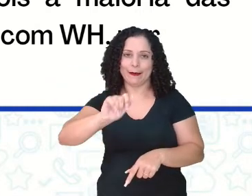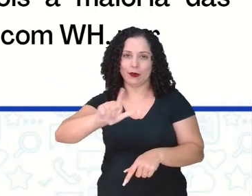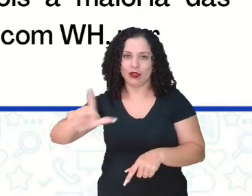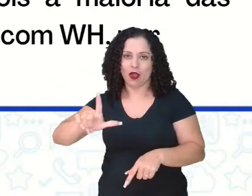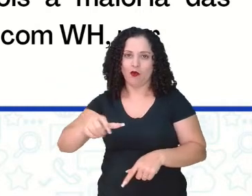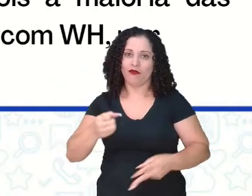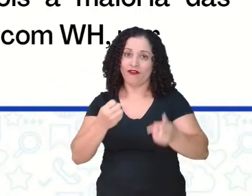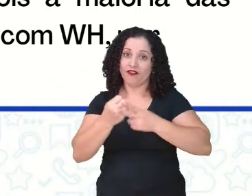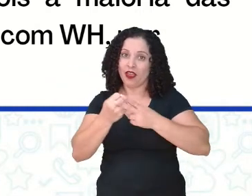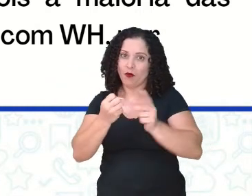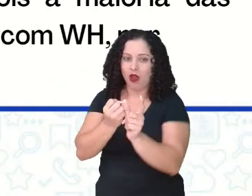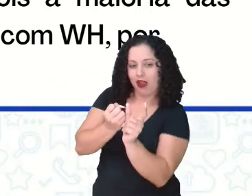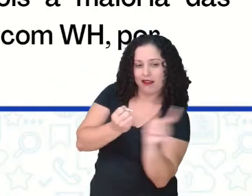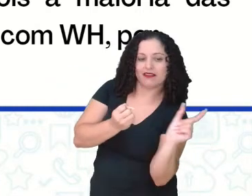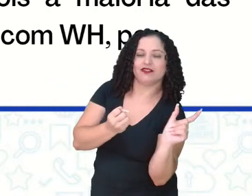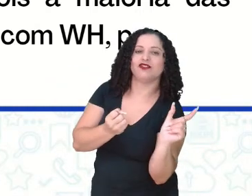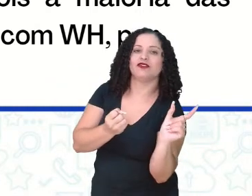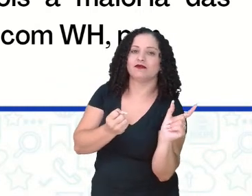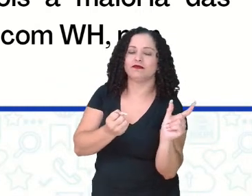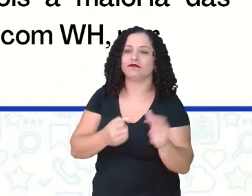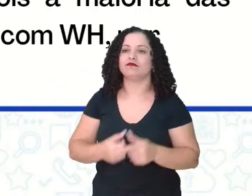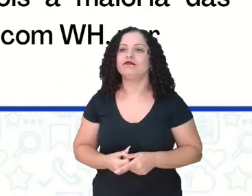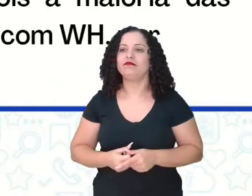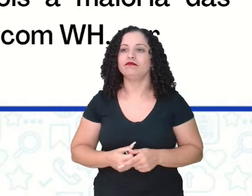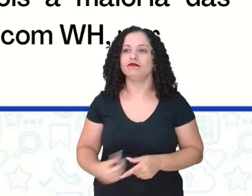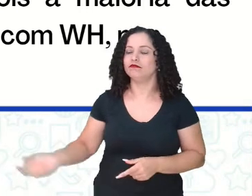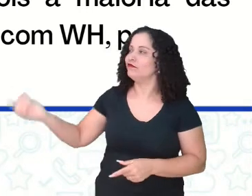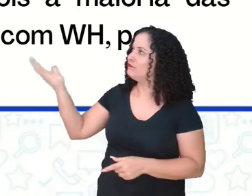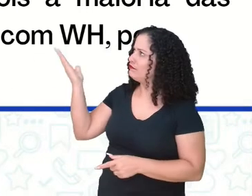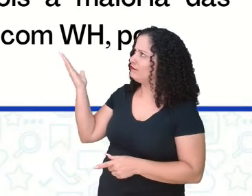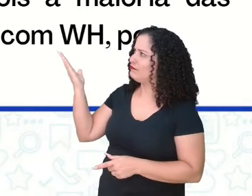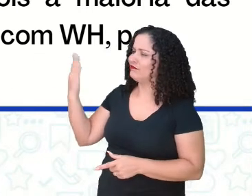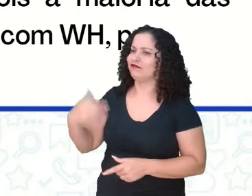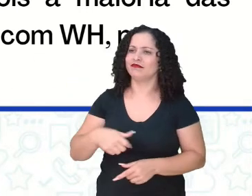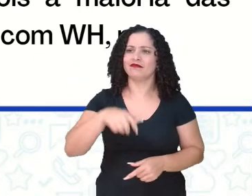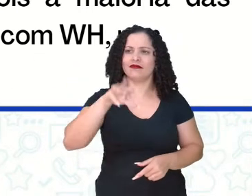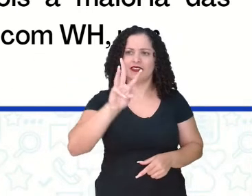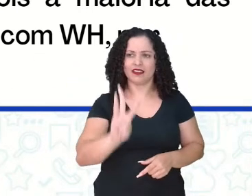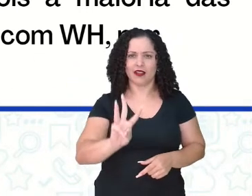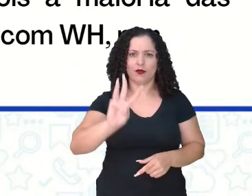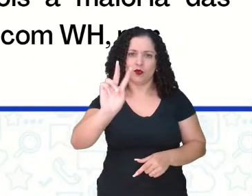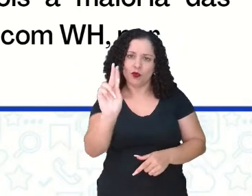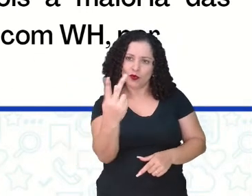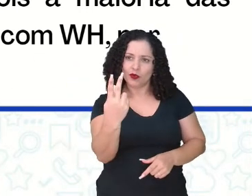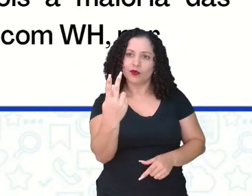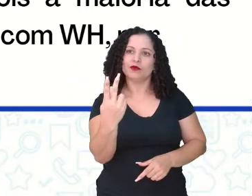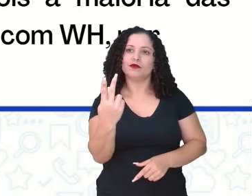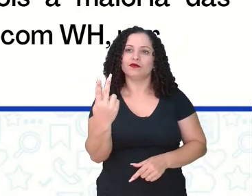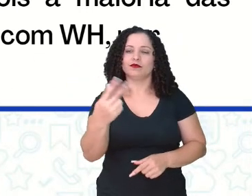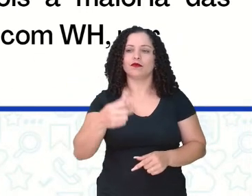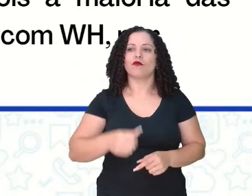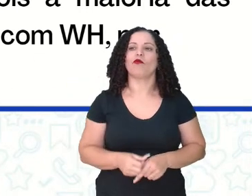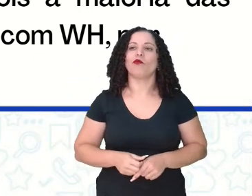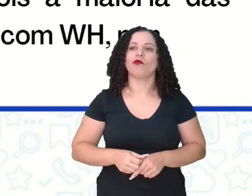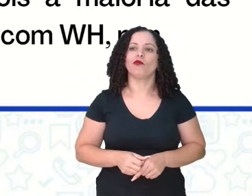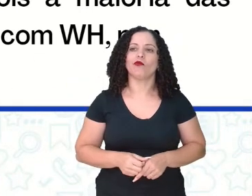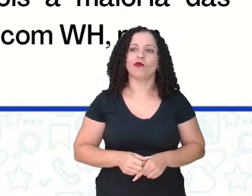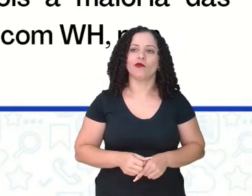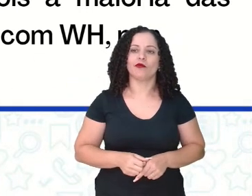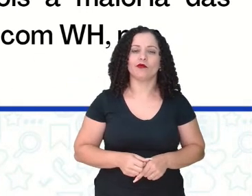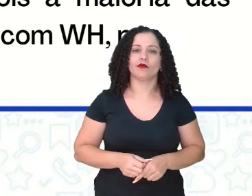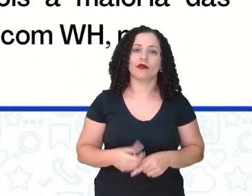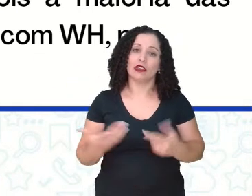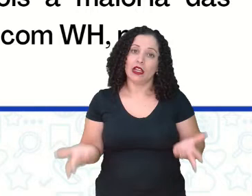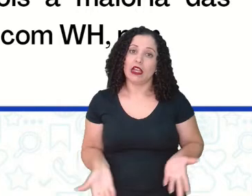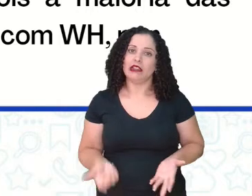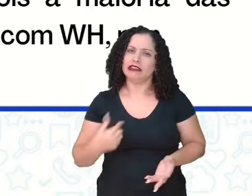elas também como WH words ou WH questions, pois na maioria das